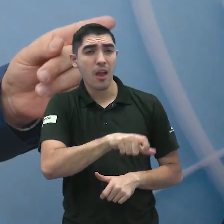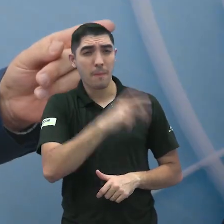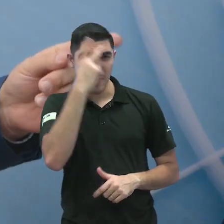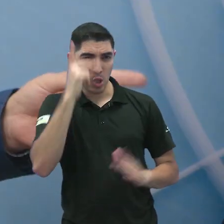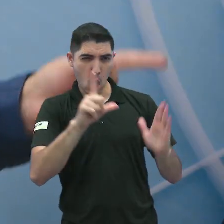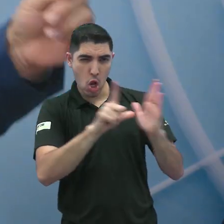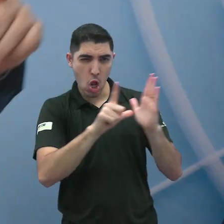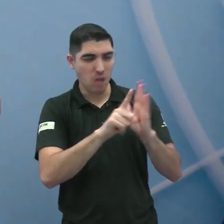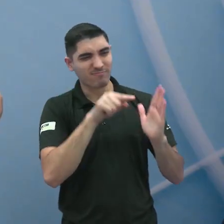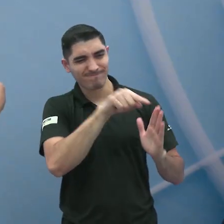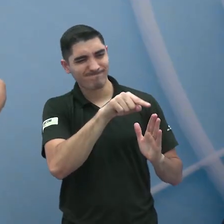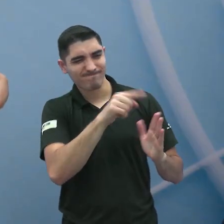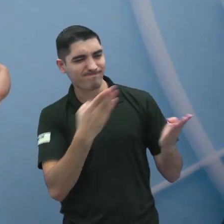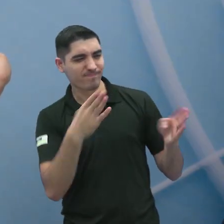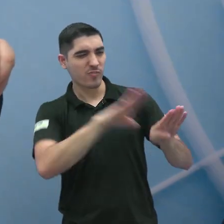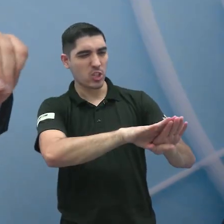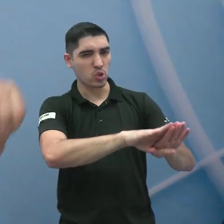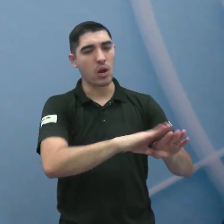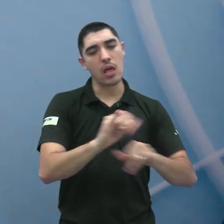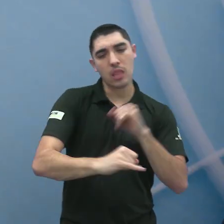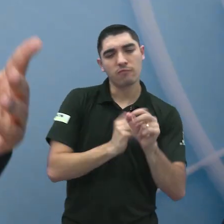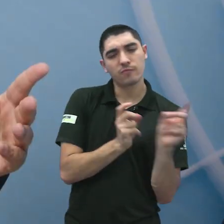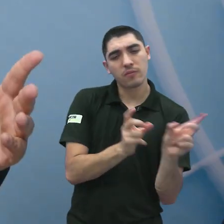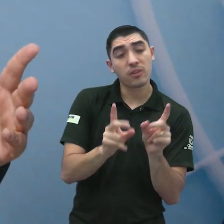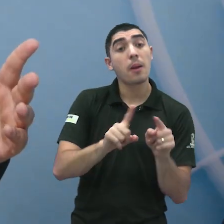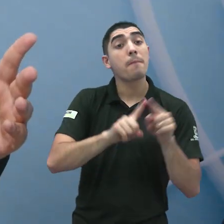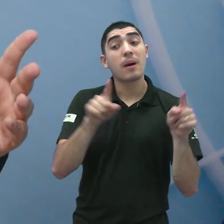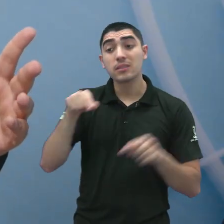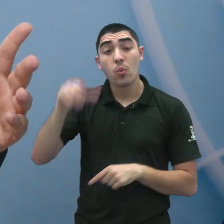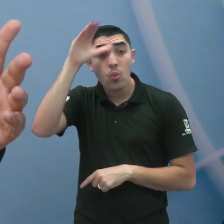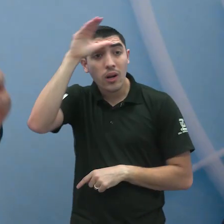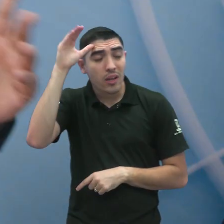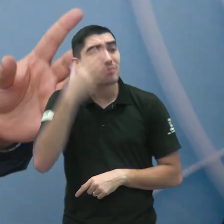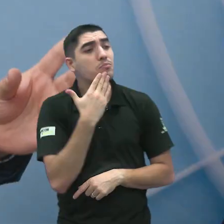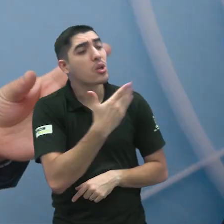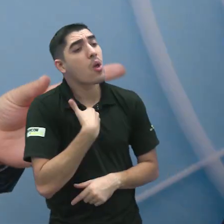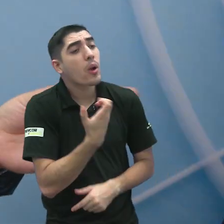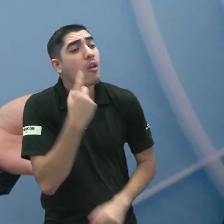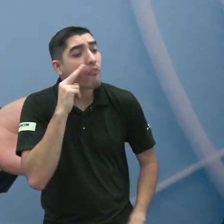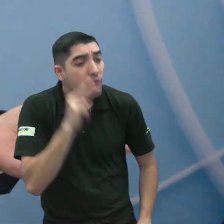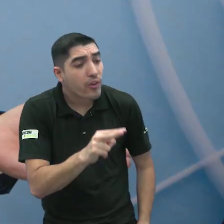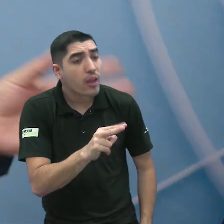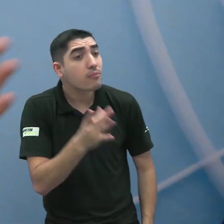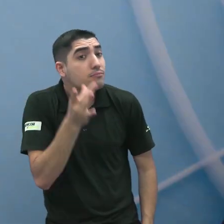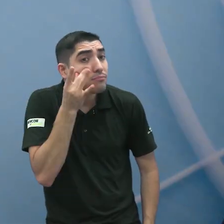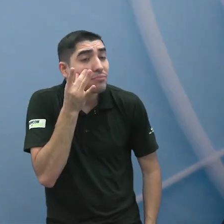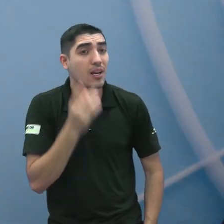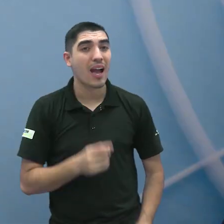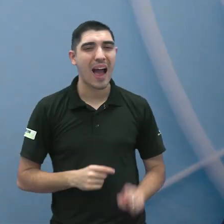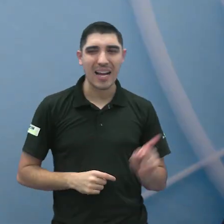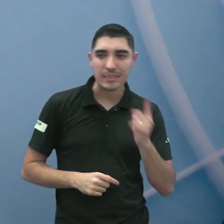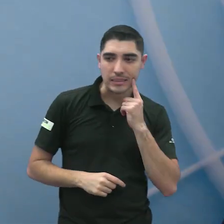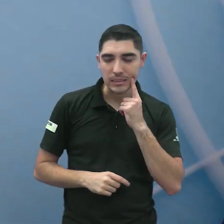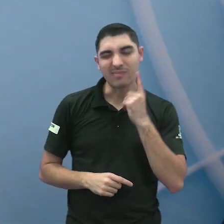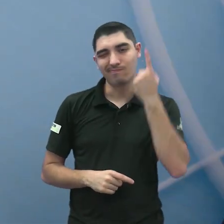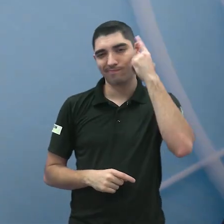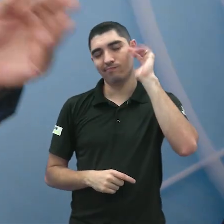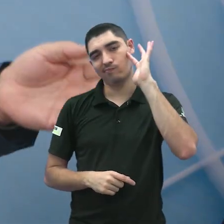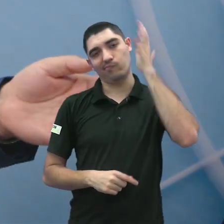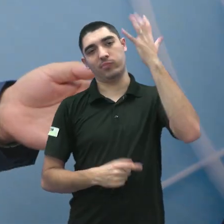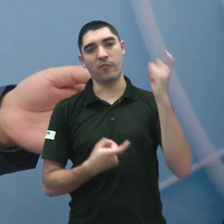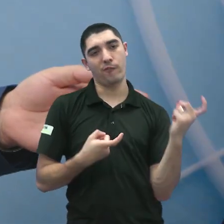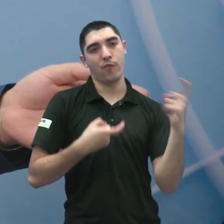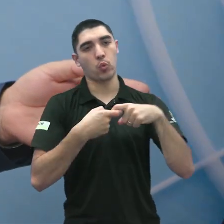fechou sua loja, ele está reabrindo, porque os clientes estão pedindo, né, para ver, porque as vendas online, elas cresceram